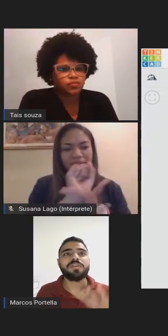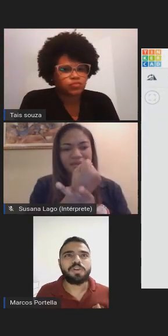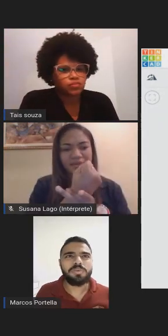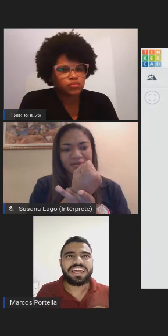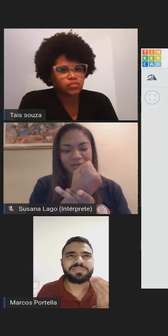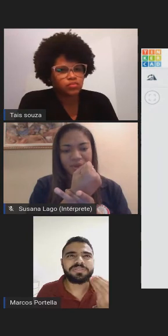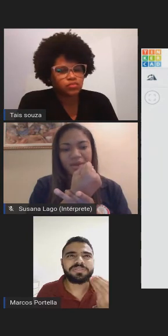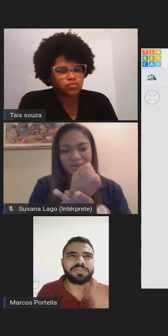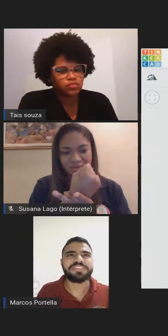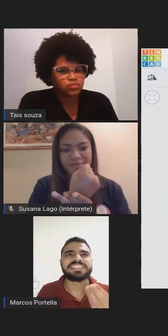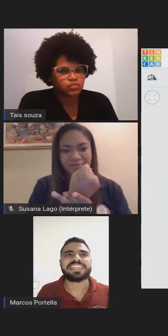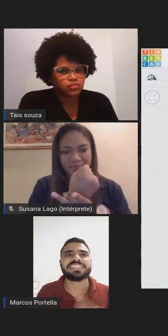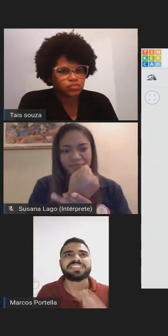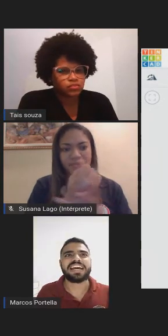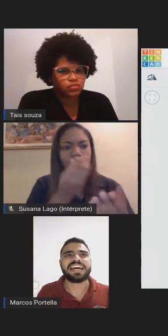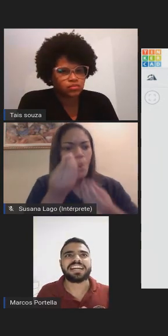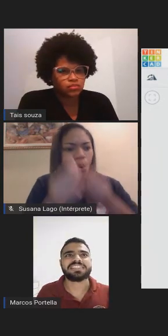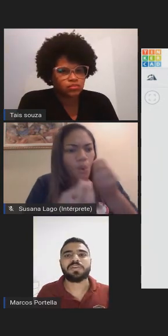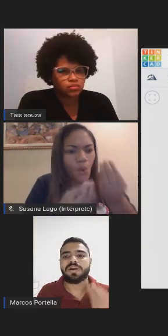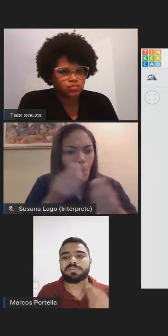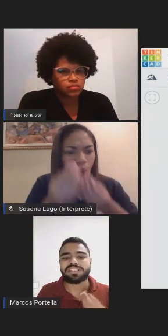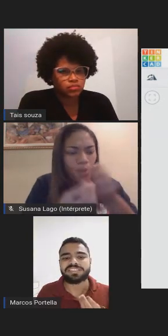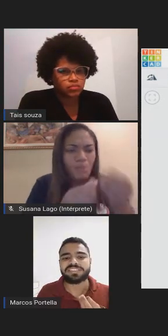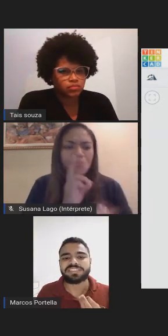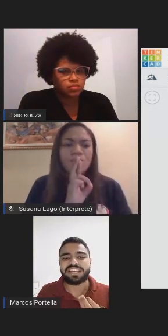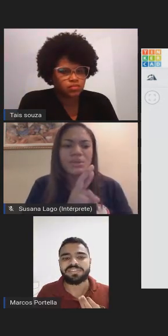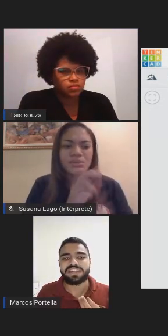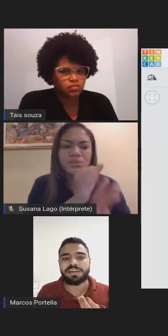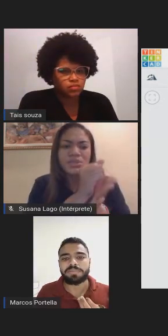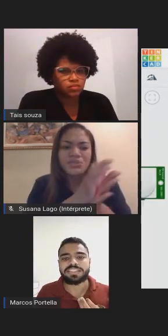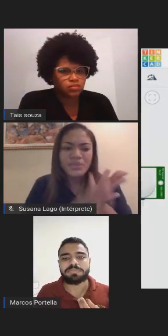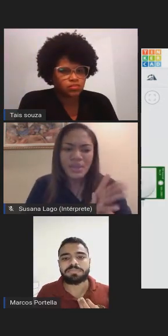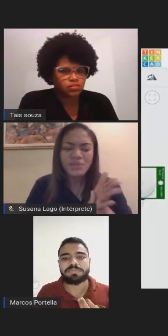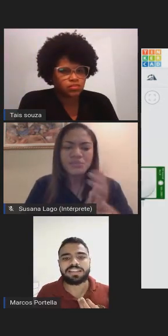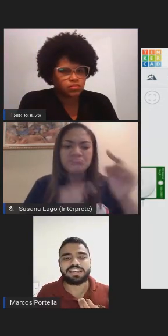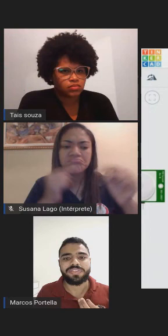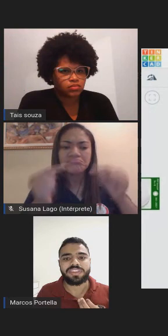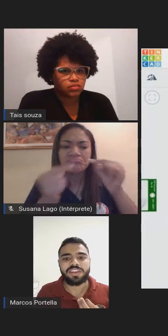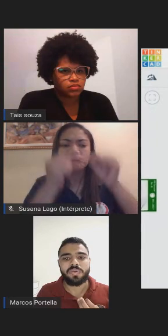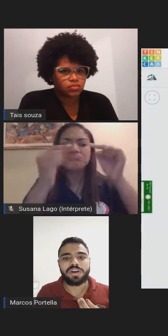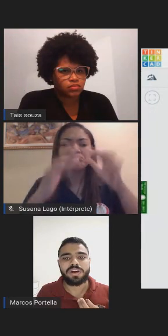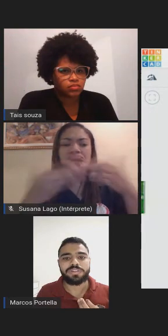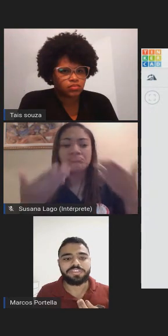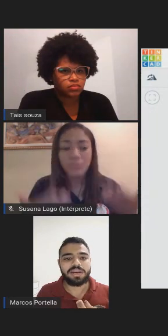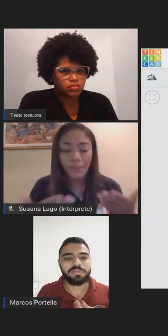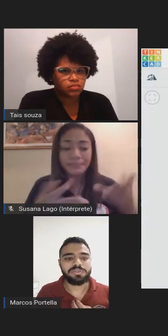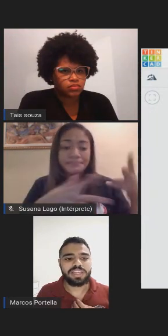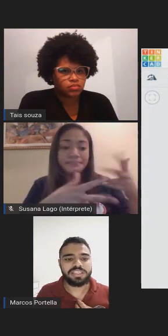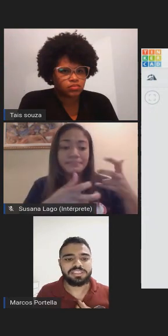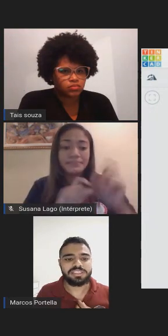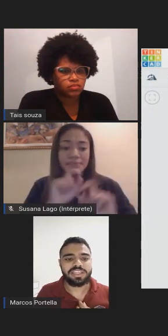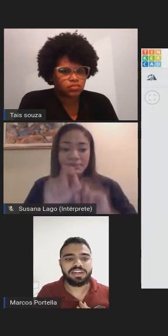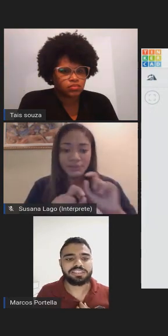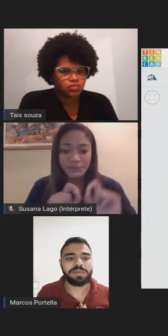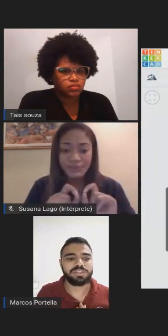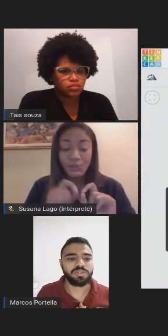E como eu vou fazer essa atividade? Qual é o objetivo dela? Perceba que quando fica muito